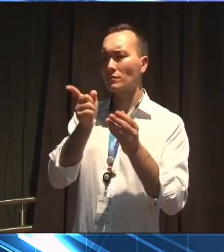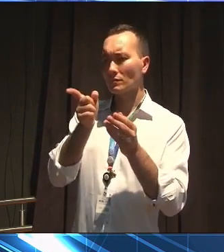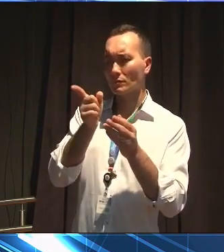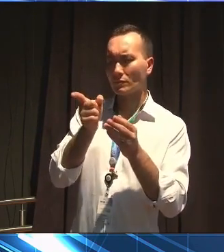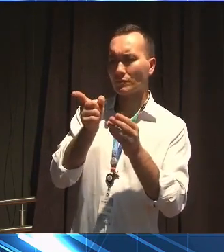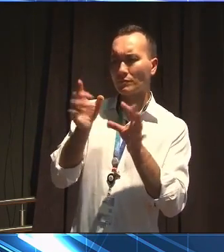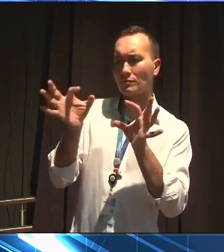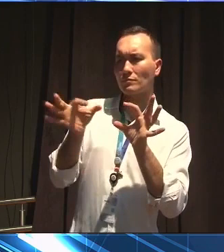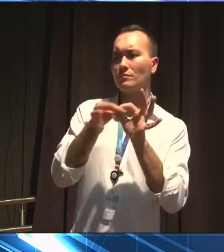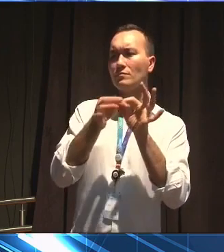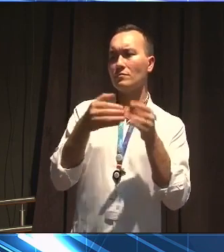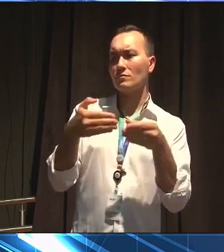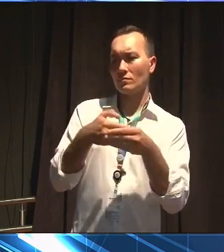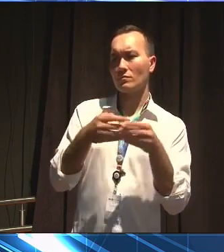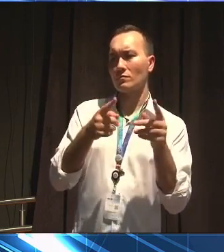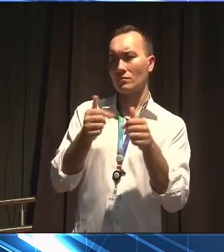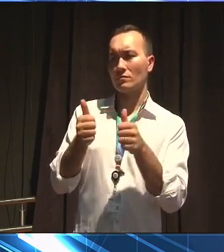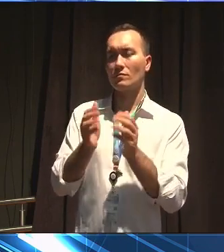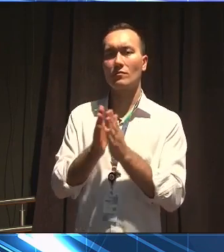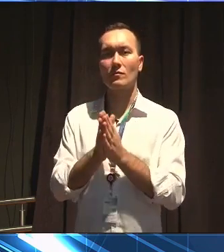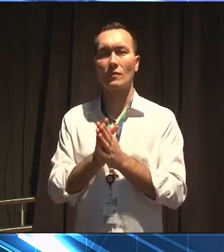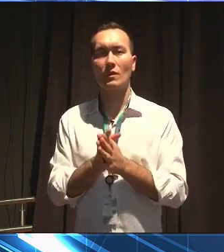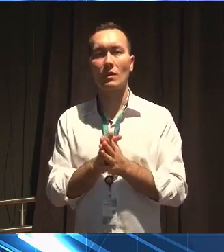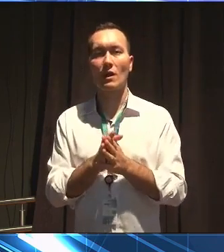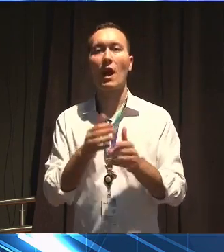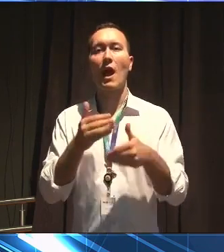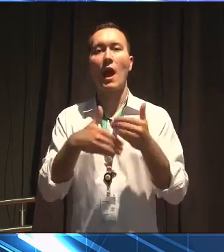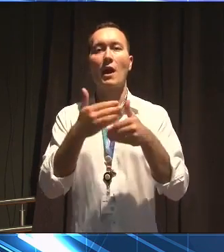aí, a partir desse momento, o meu front-end,